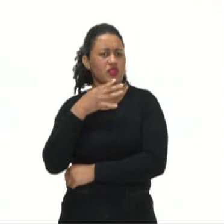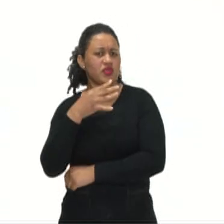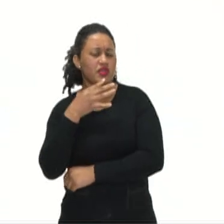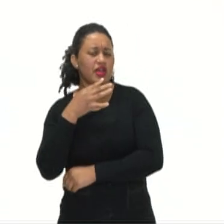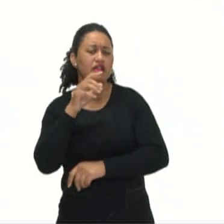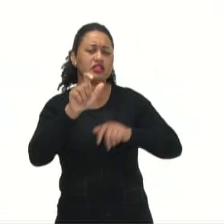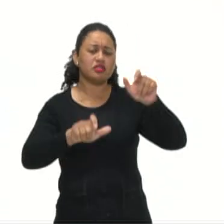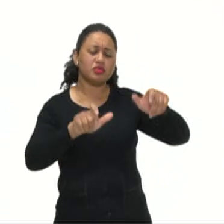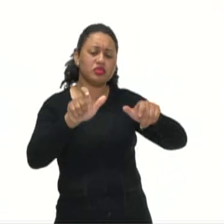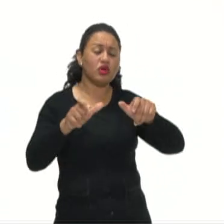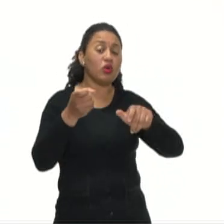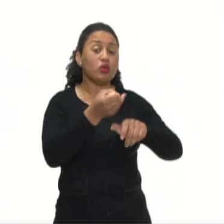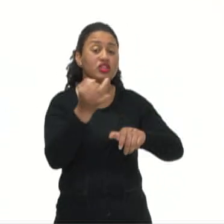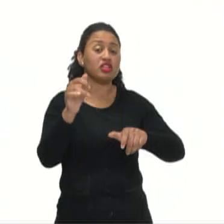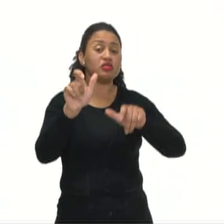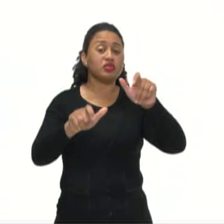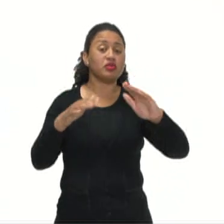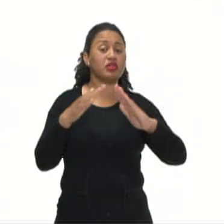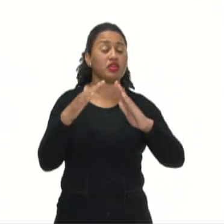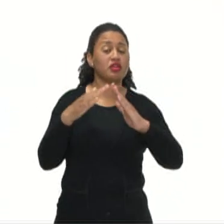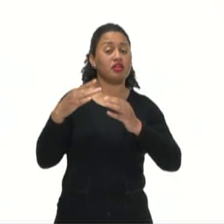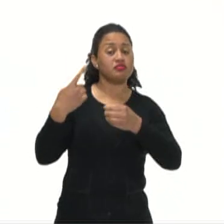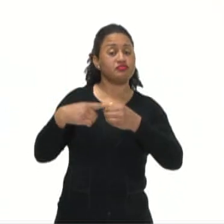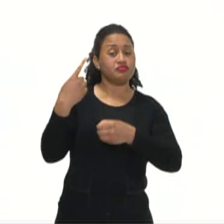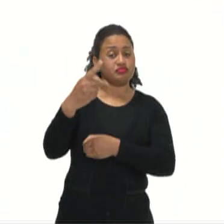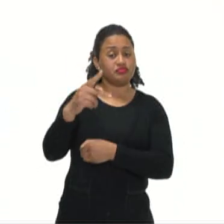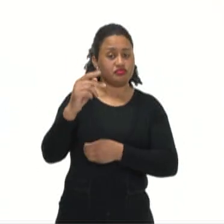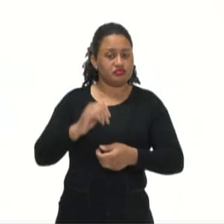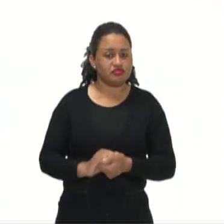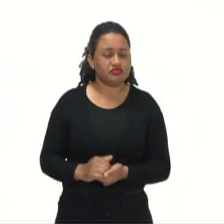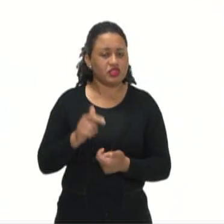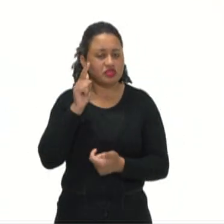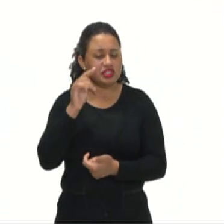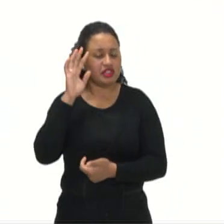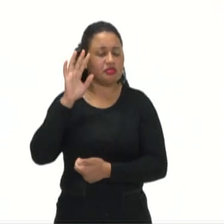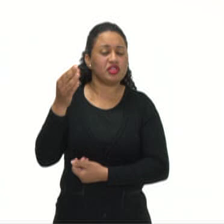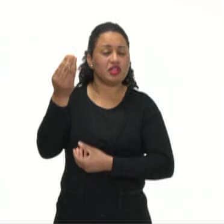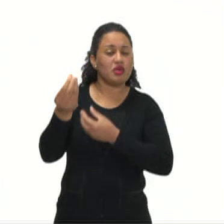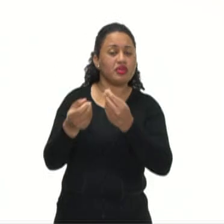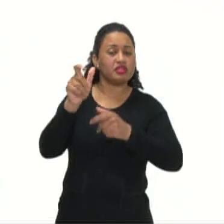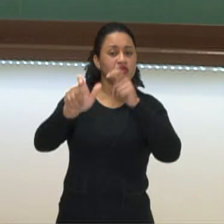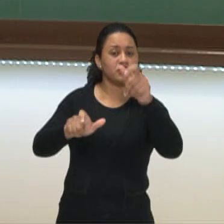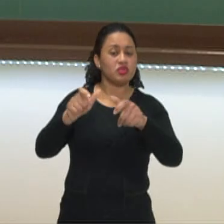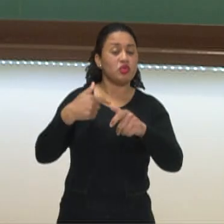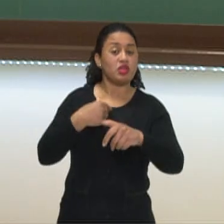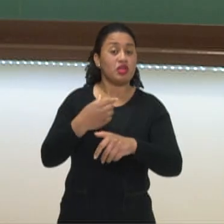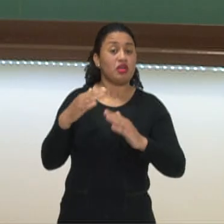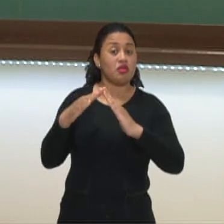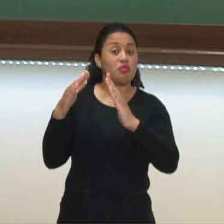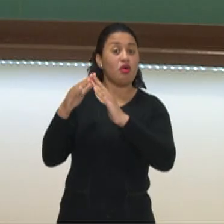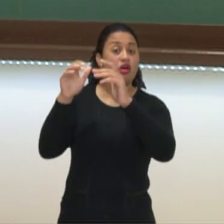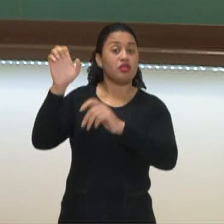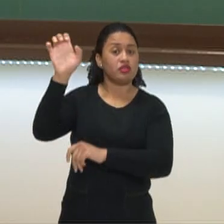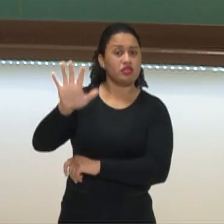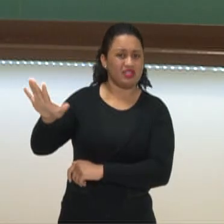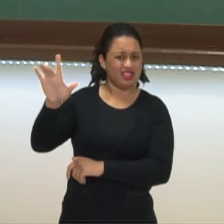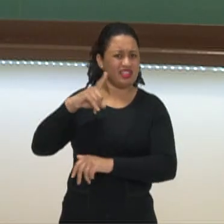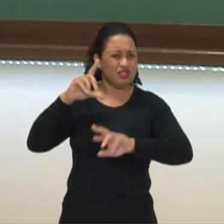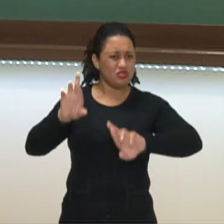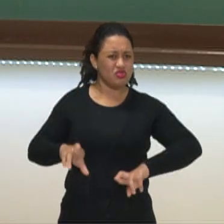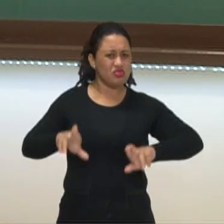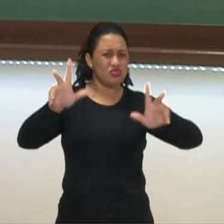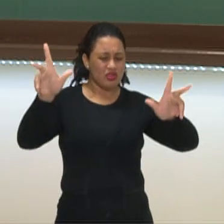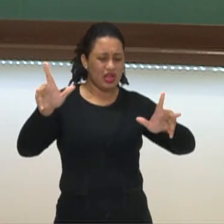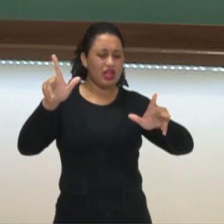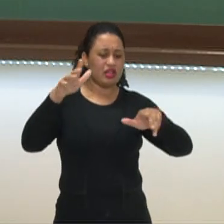município de residência? Você consegue imaginar quantas pessoas vivem no continente europeu? Será que existe alguma diferença demográfica gritante